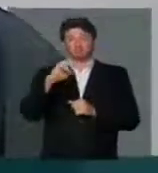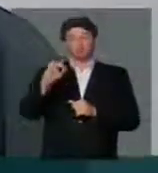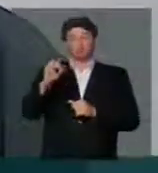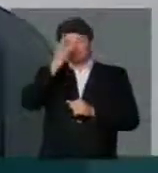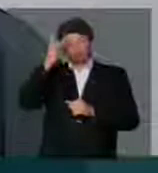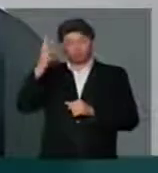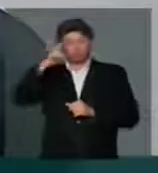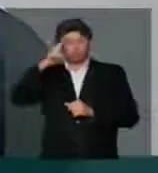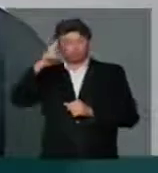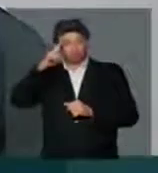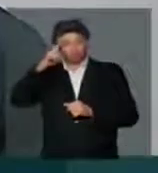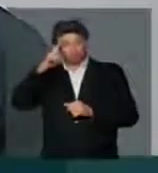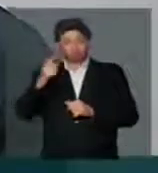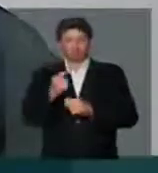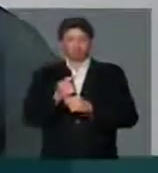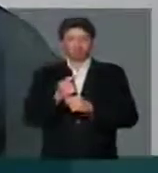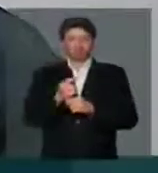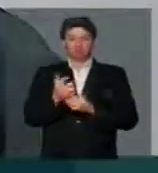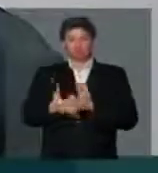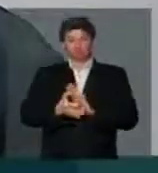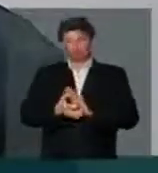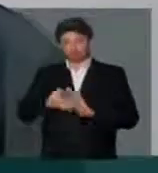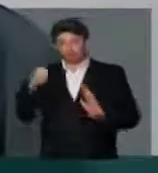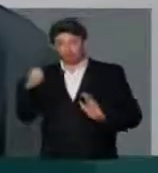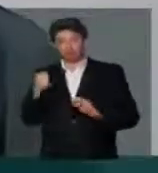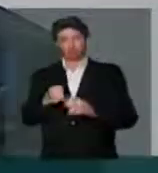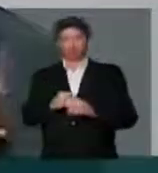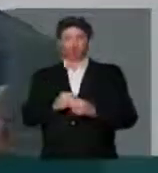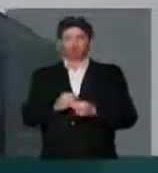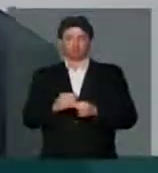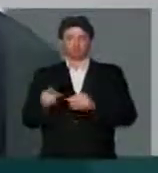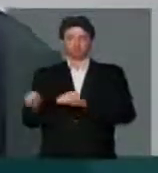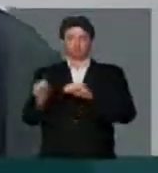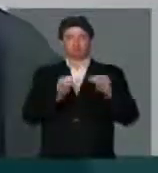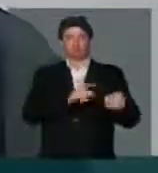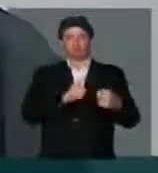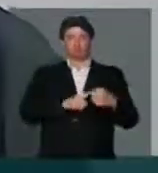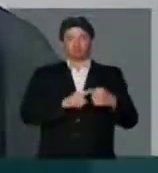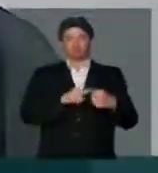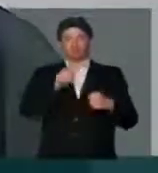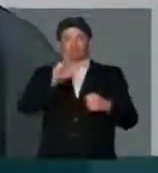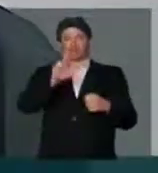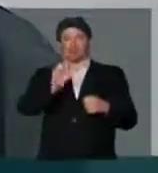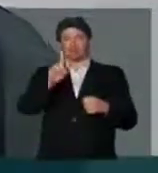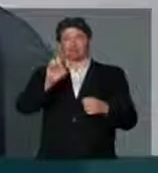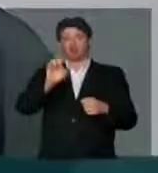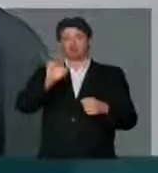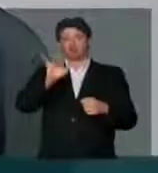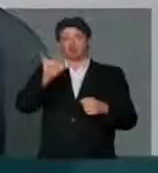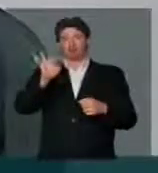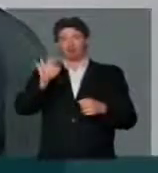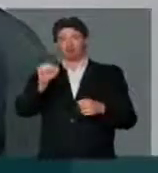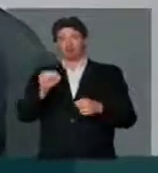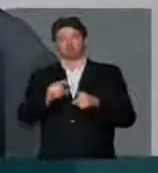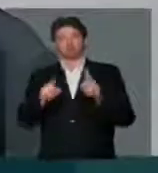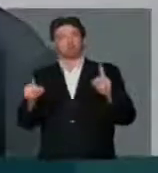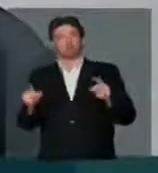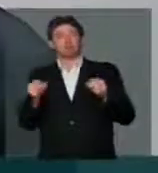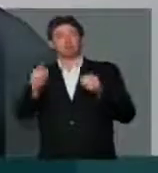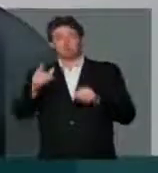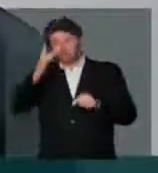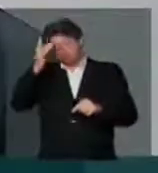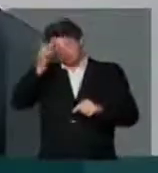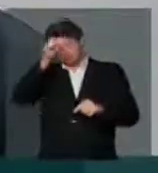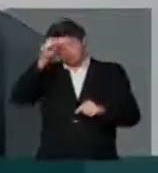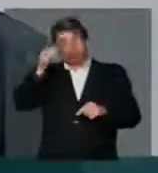dia. Então resolveu tirar de lá e transferir para o município vizinho de Lauro de Freitas, sendo que esse pessoal, esses